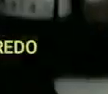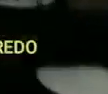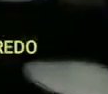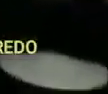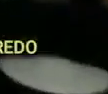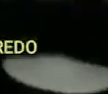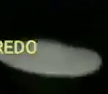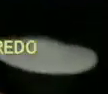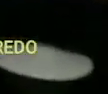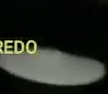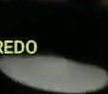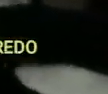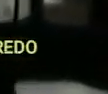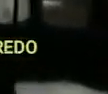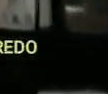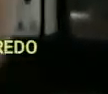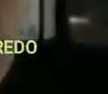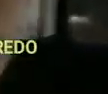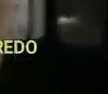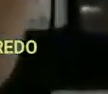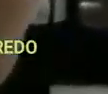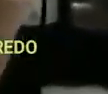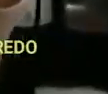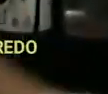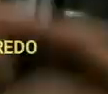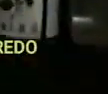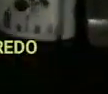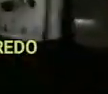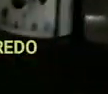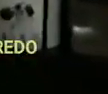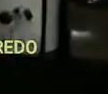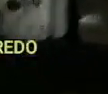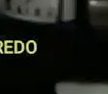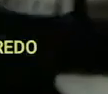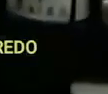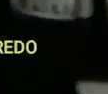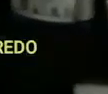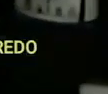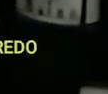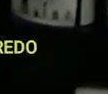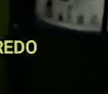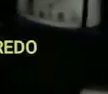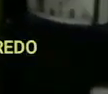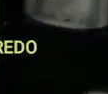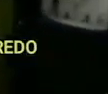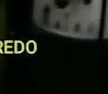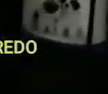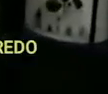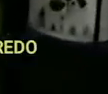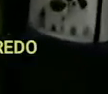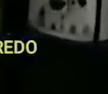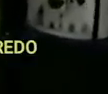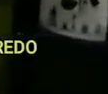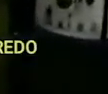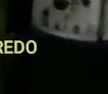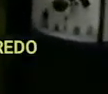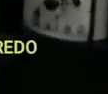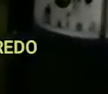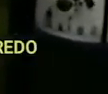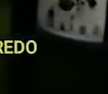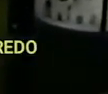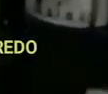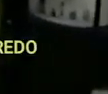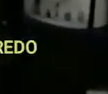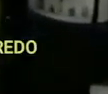Ímpar. Par? Pera aí, mas nós não escolhemos. Se eu sou par, se você é ímpar. Ah, a gente escolheu assim. E eu era o